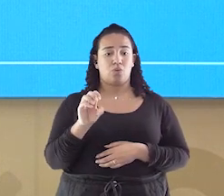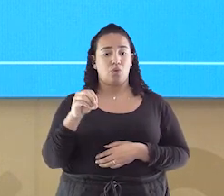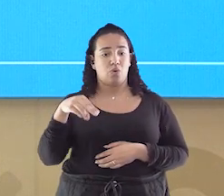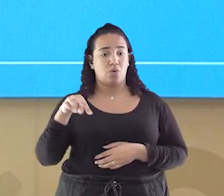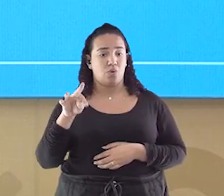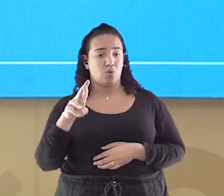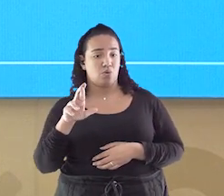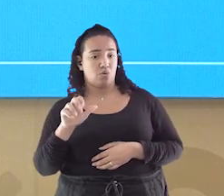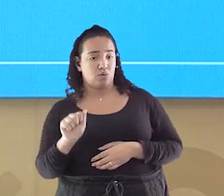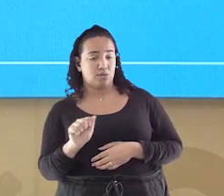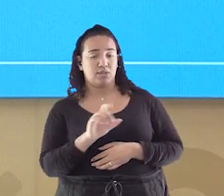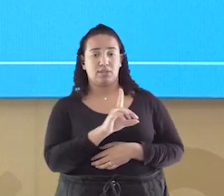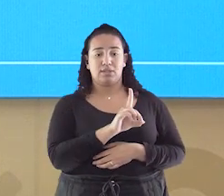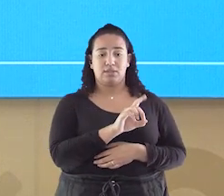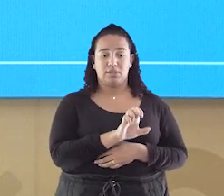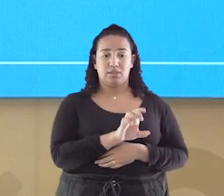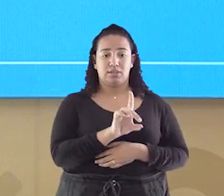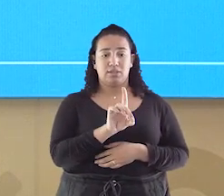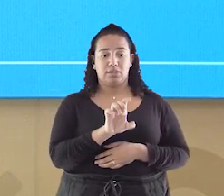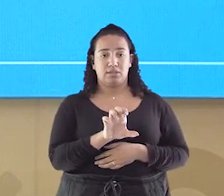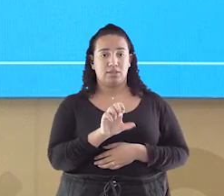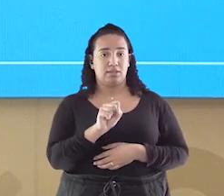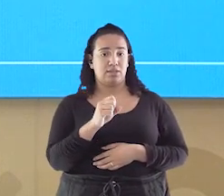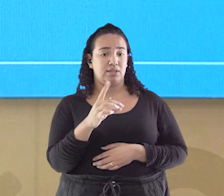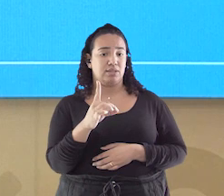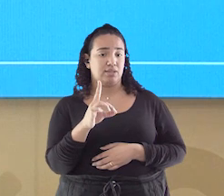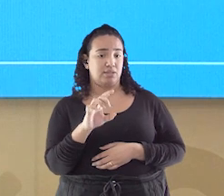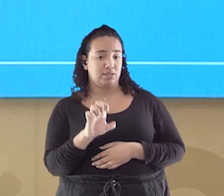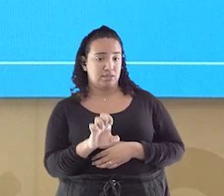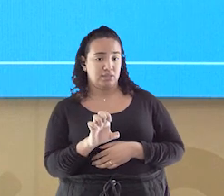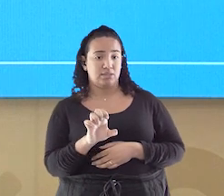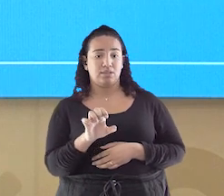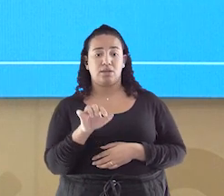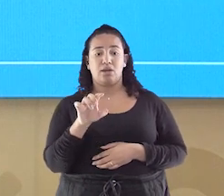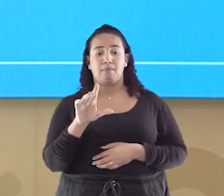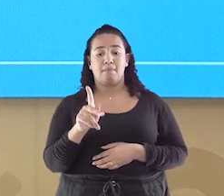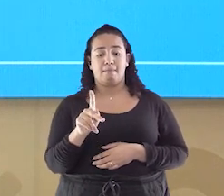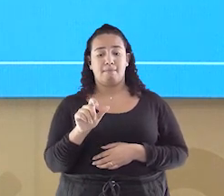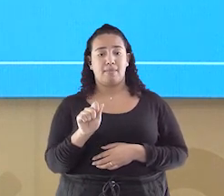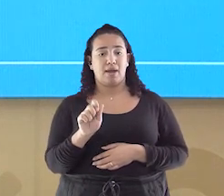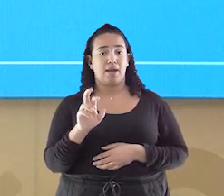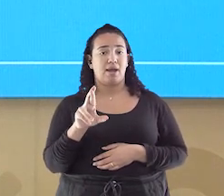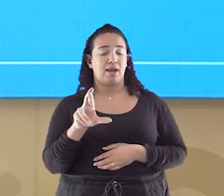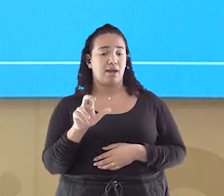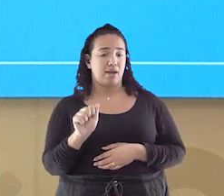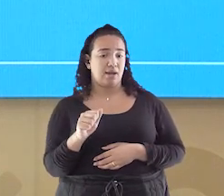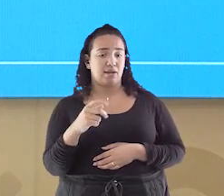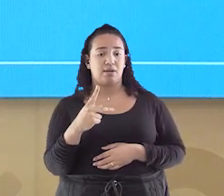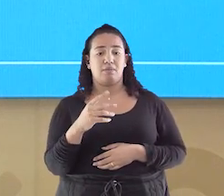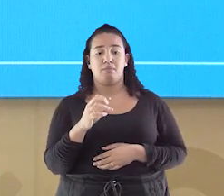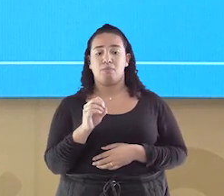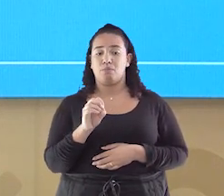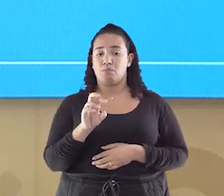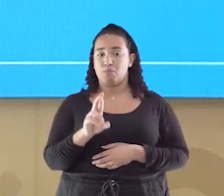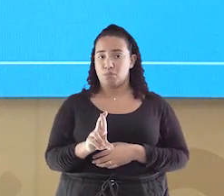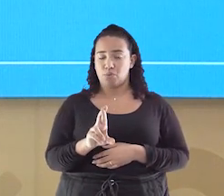contra, de, desde, em, entre, para, per, perante, por, sem, sob,